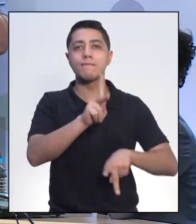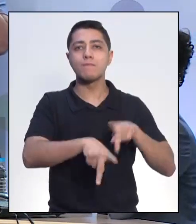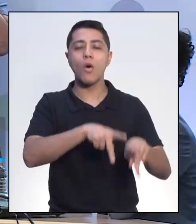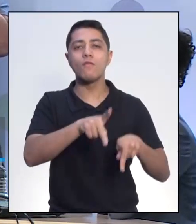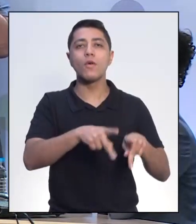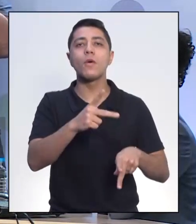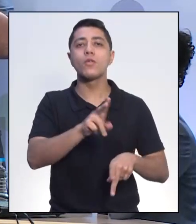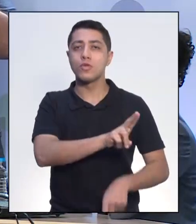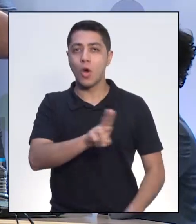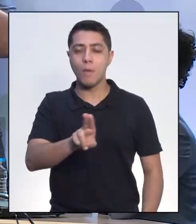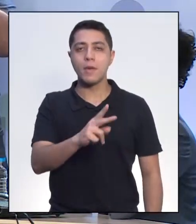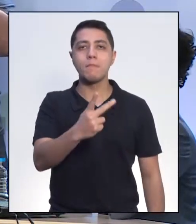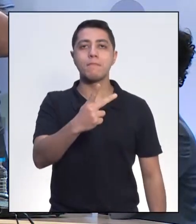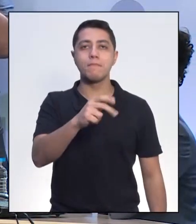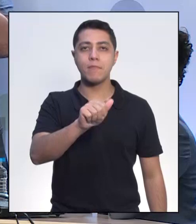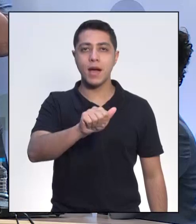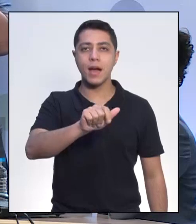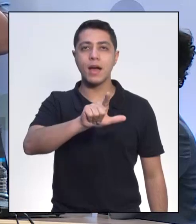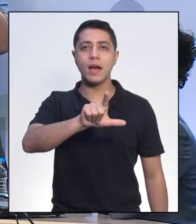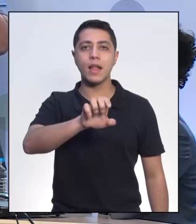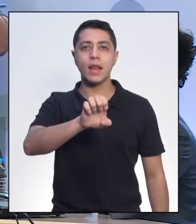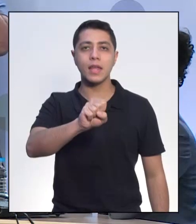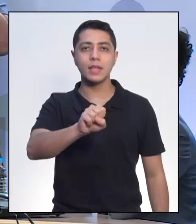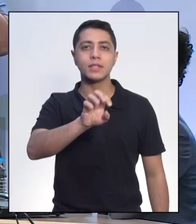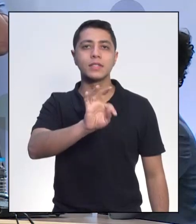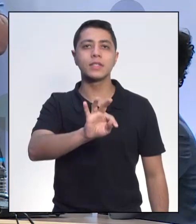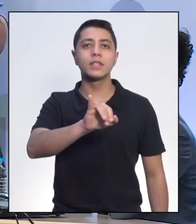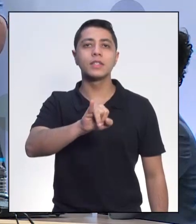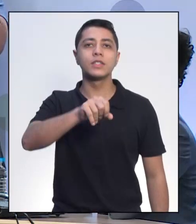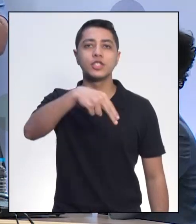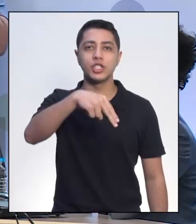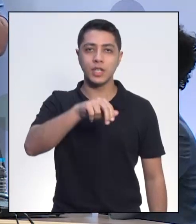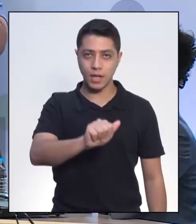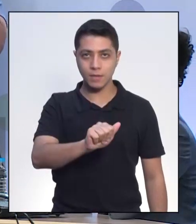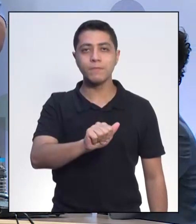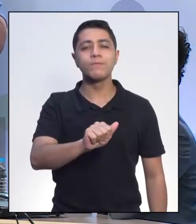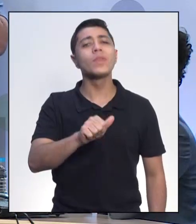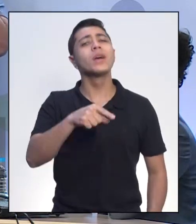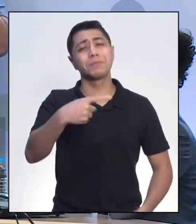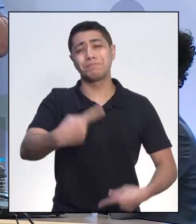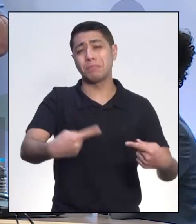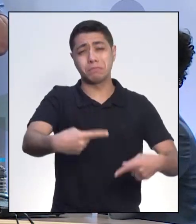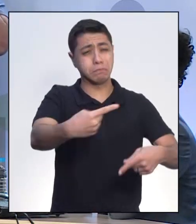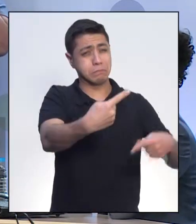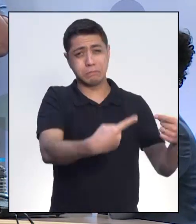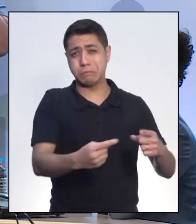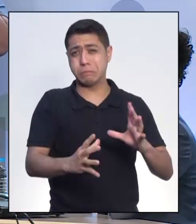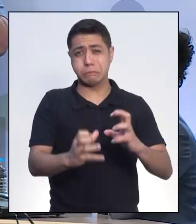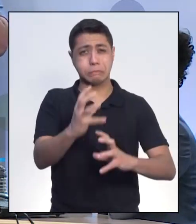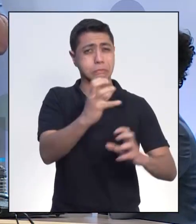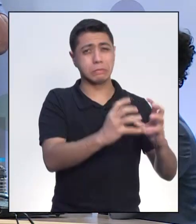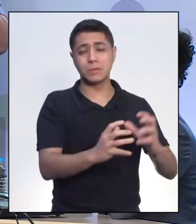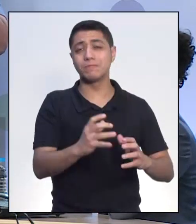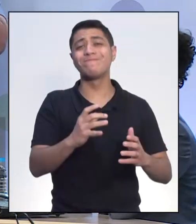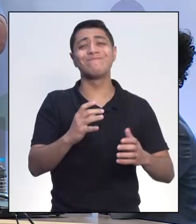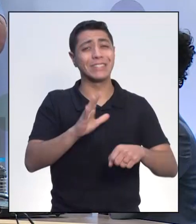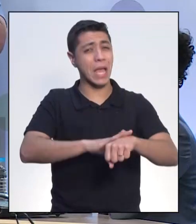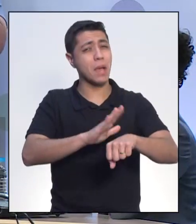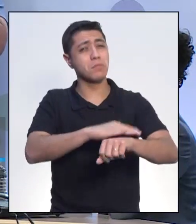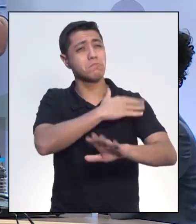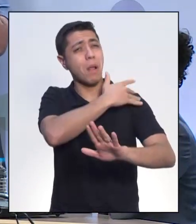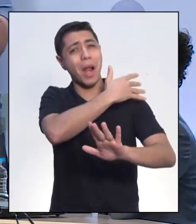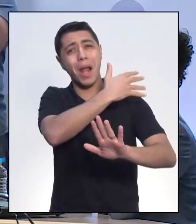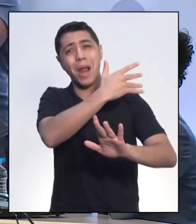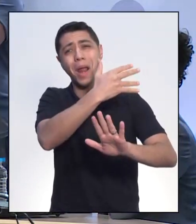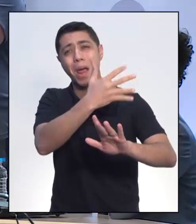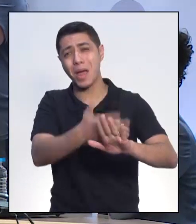conturbada, né, vem aí, né, de um longo período, aí, num processo histórico, né, nós temos várias situações aí, a